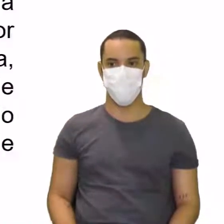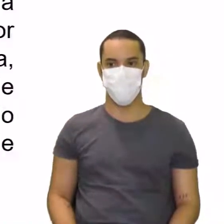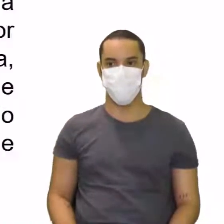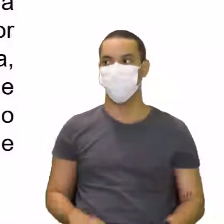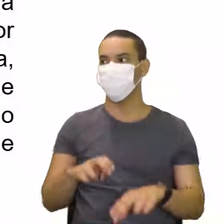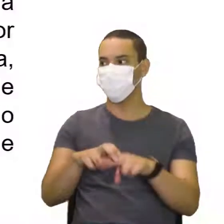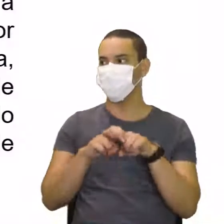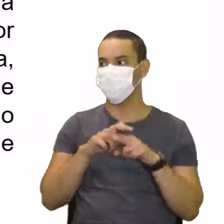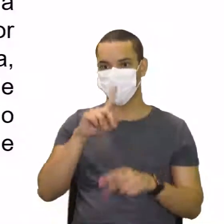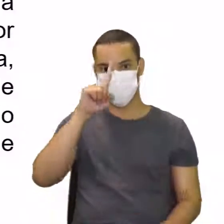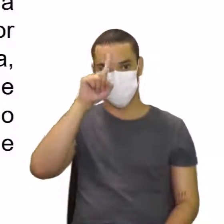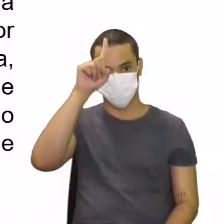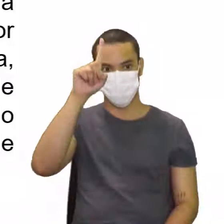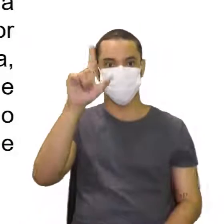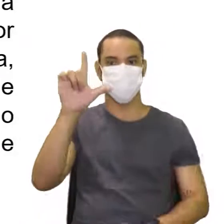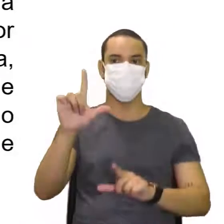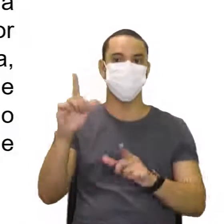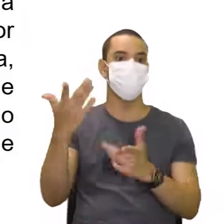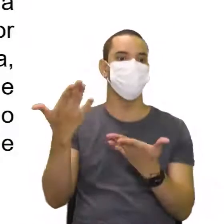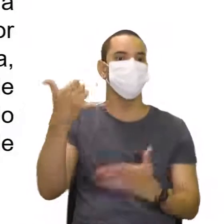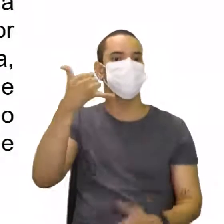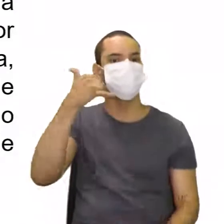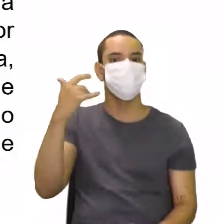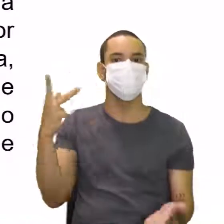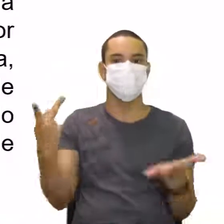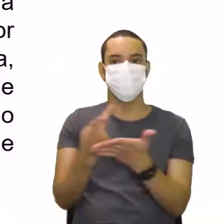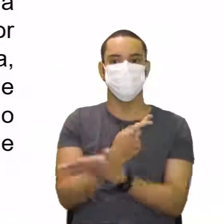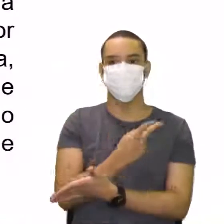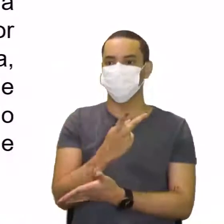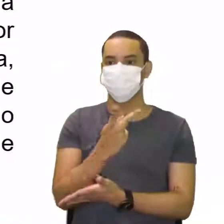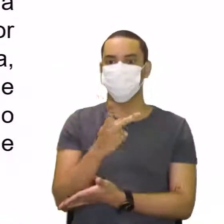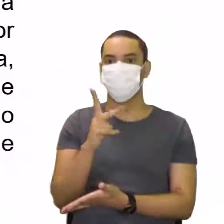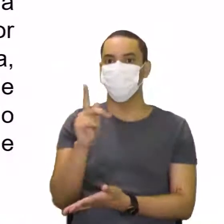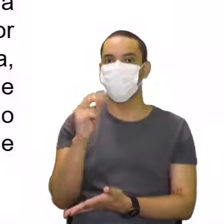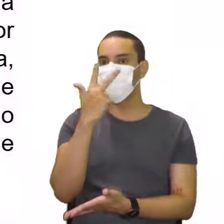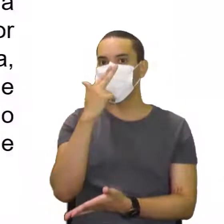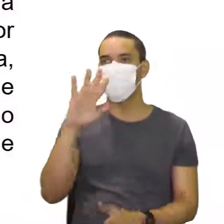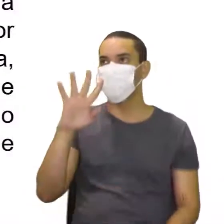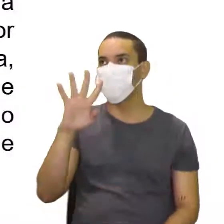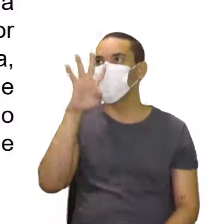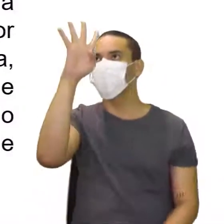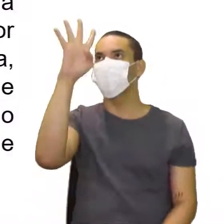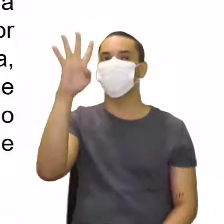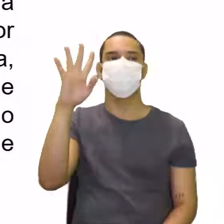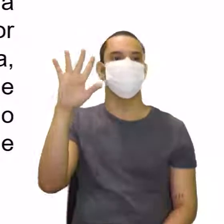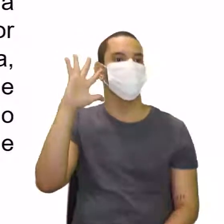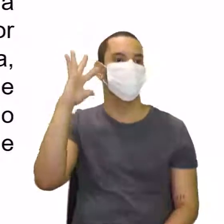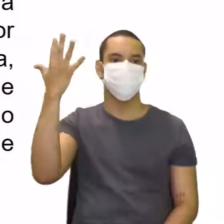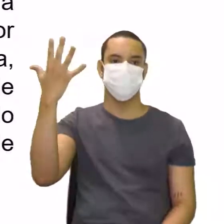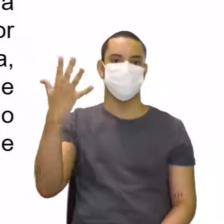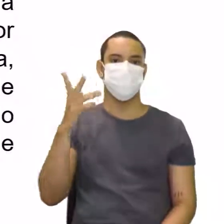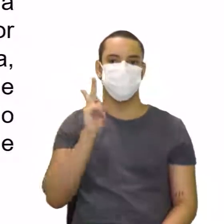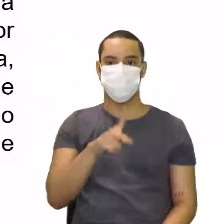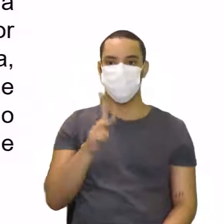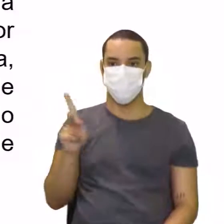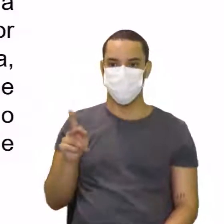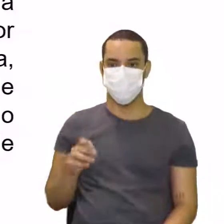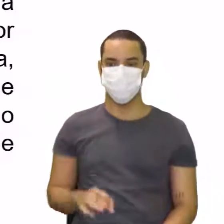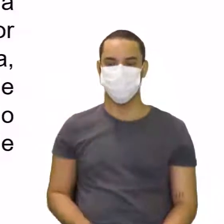do telefone teria ocorrido de maneira acidental, né? Acidentalmente, o professor... não,